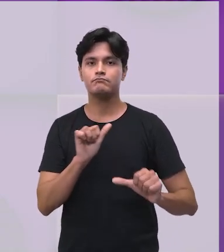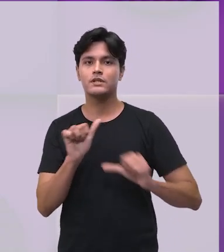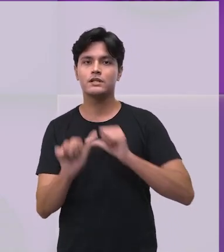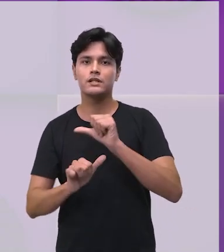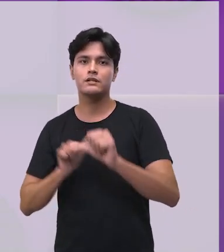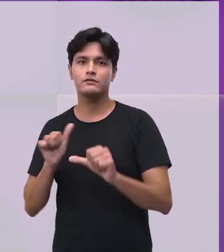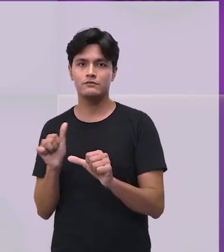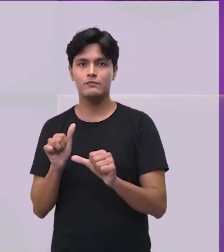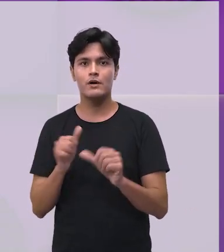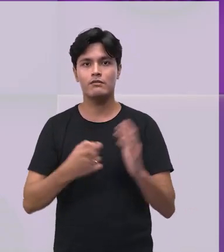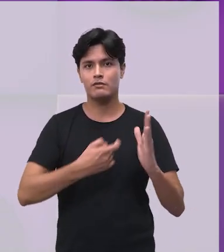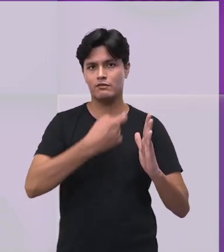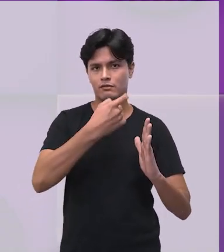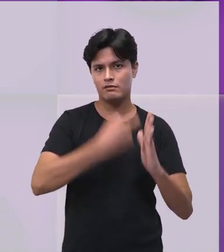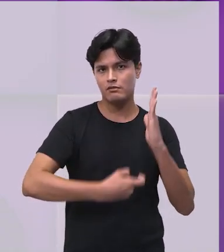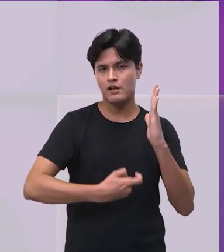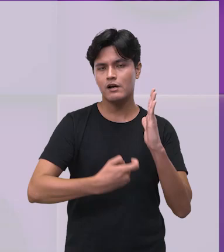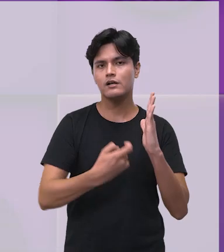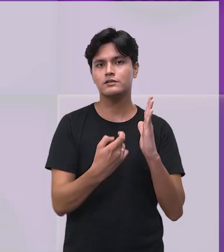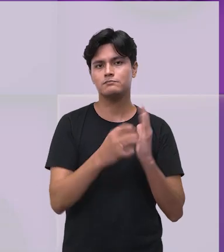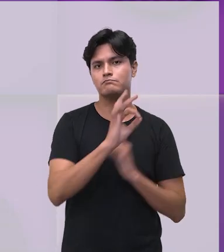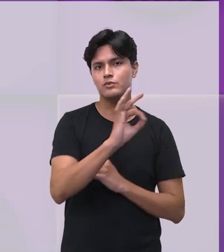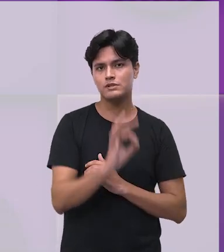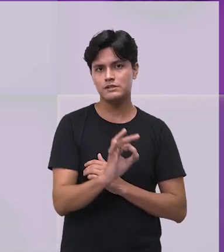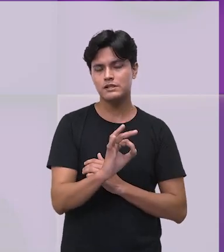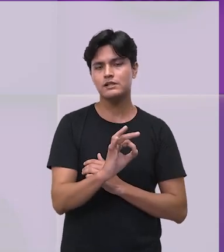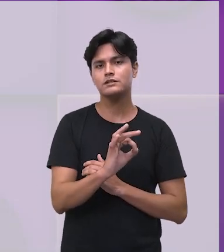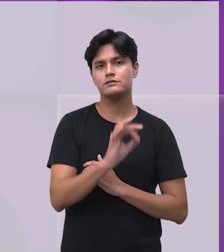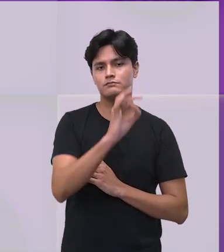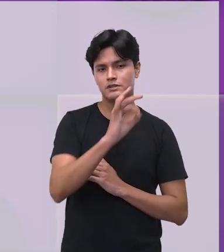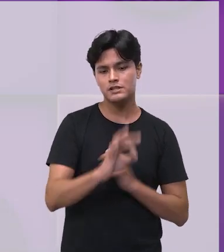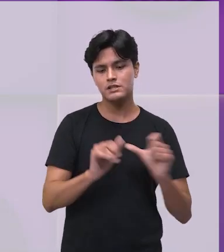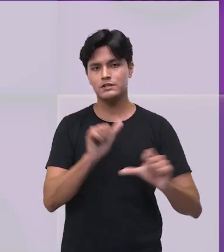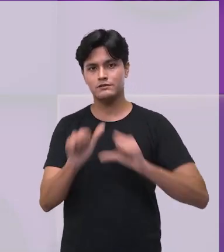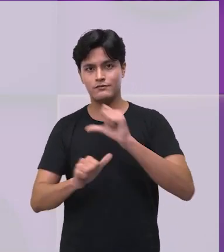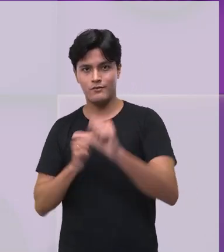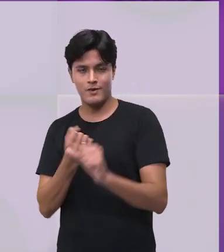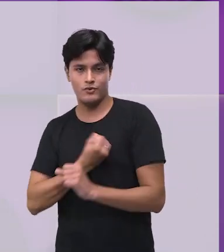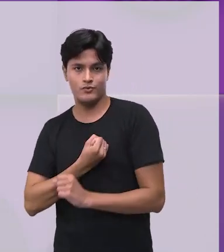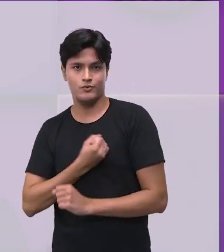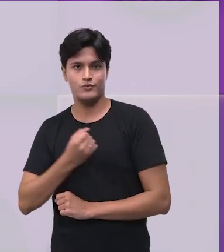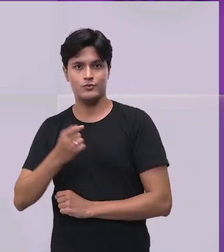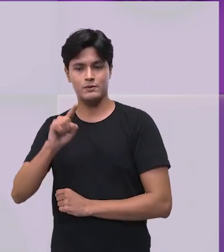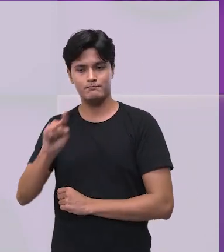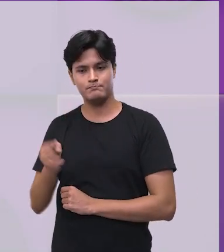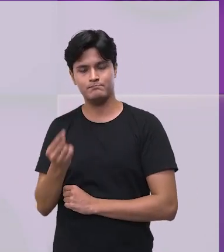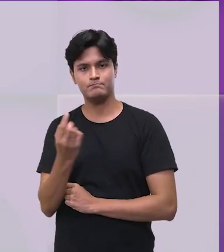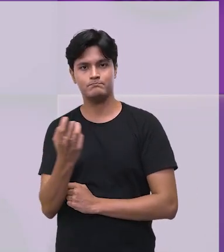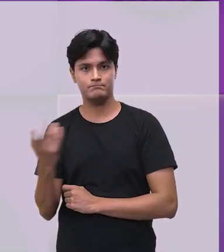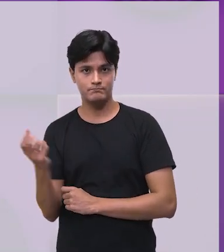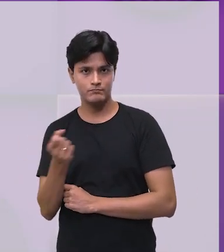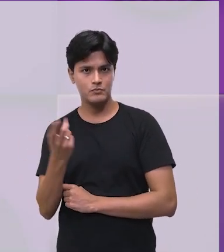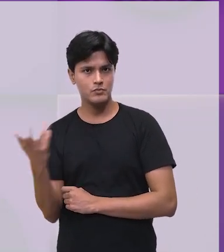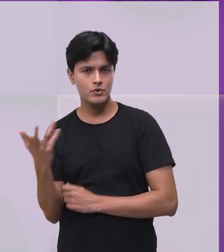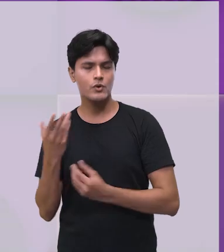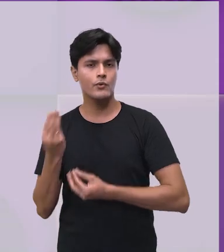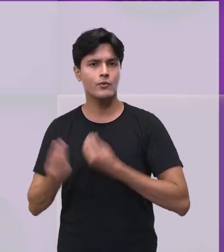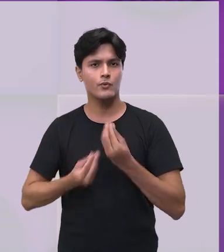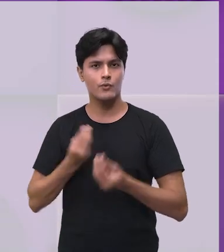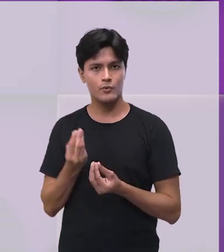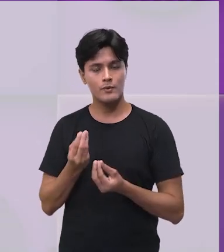uma taxa, né, uma porcentagem em número decimal, eu vou transformar essa taxa